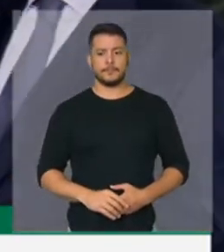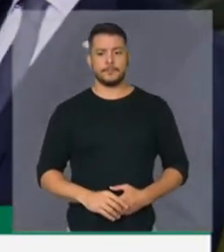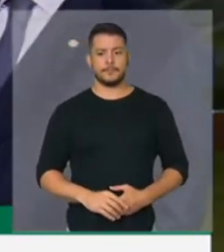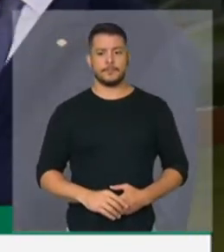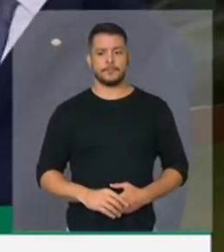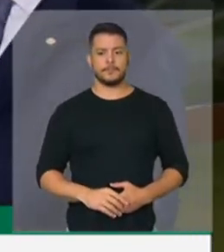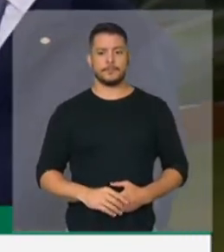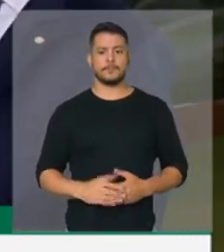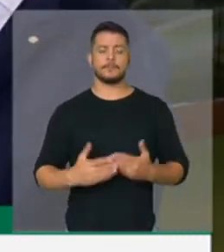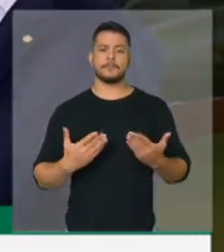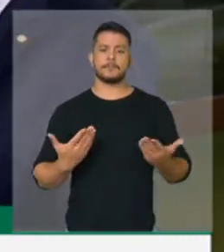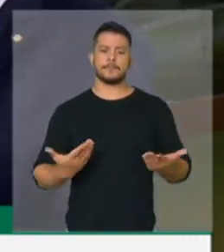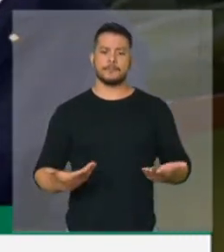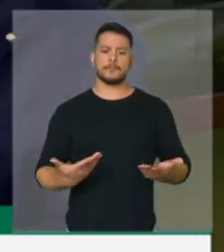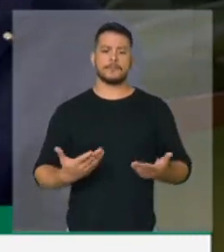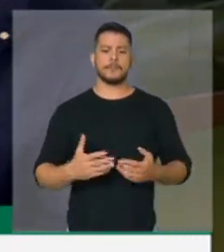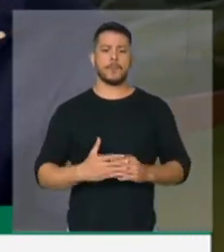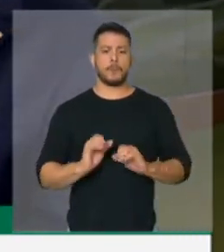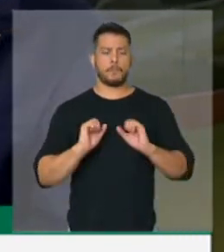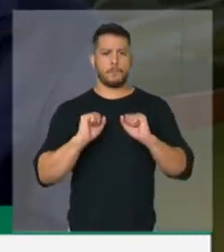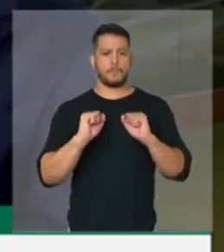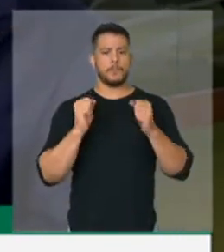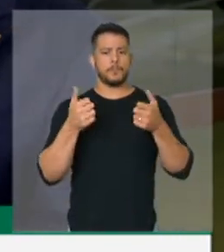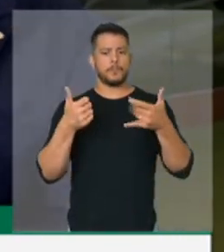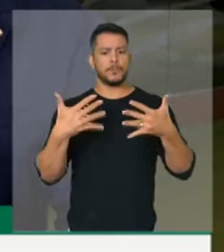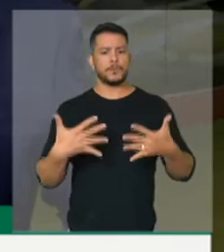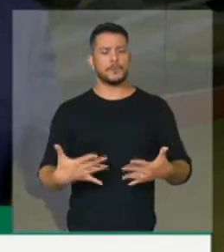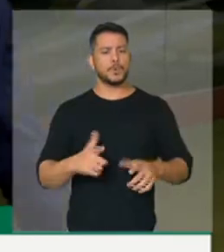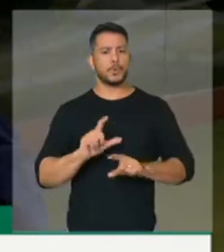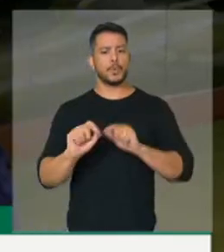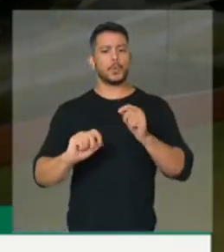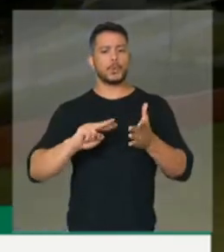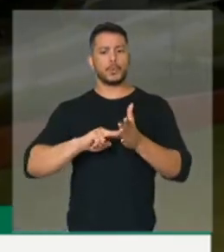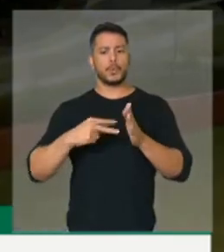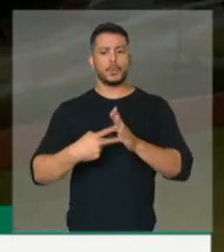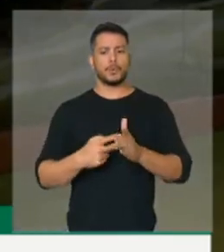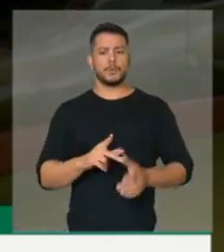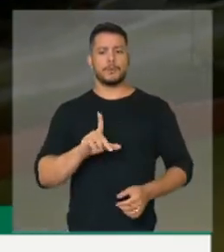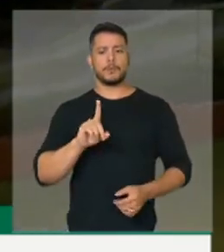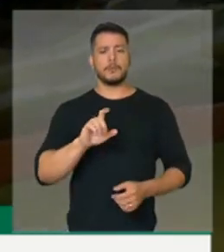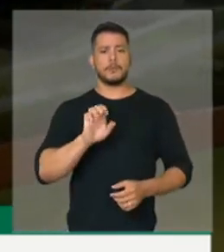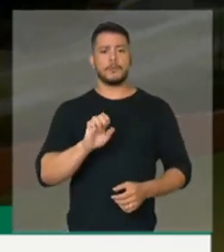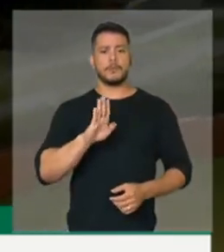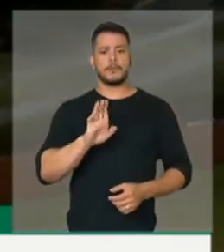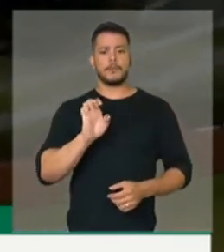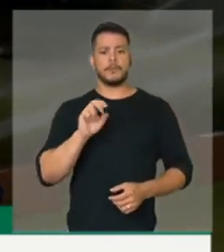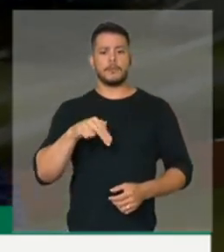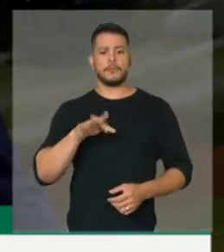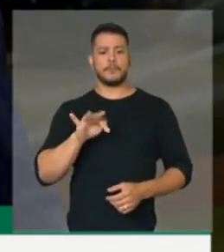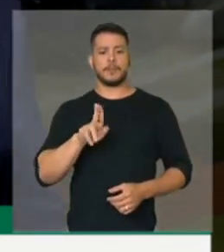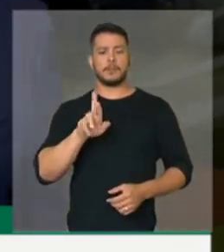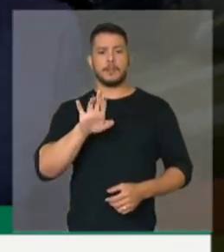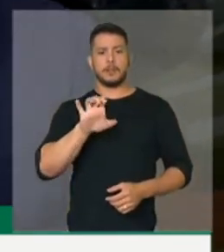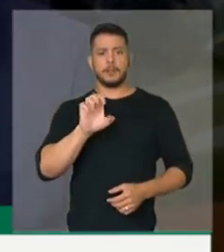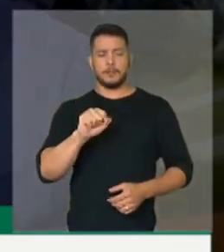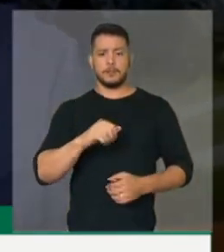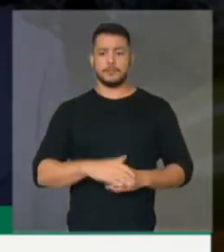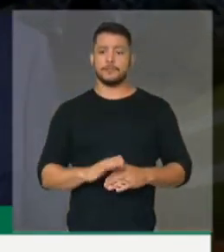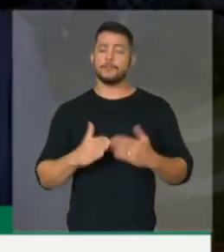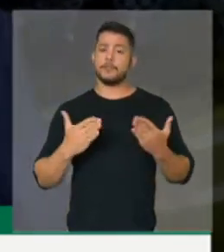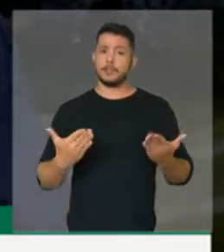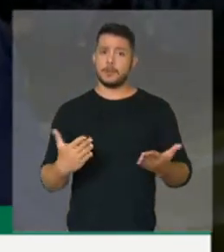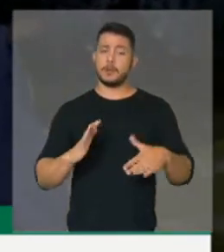Deputado, vamos começar explicando o que são debêntures. Uma empresa precisa fazer um investimento, ela pode contrair um